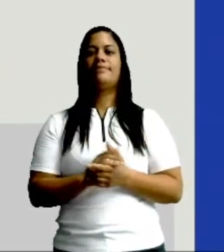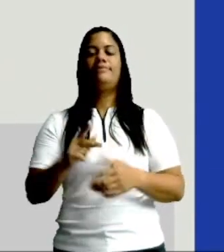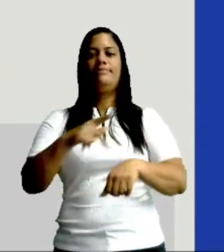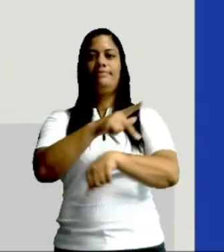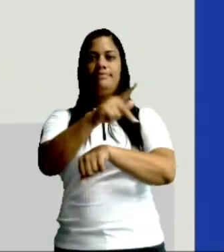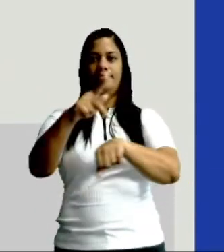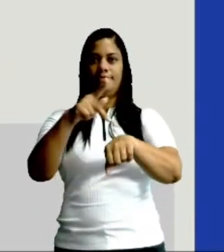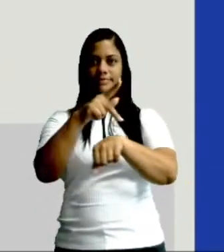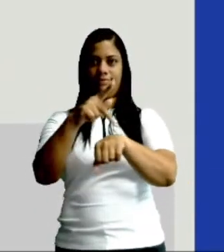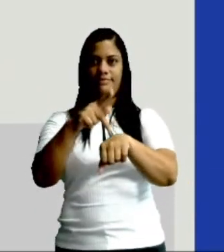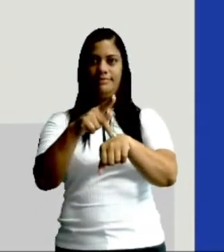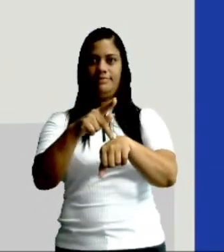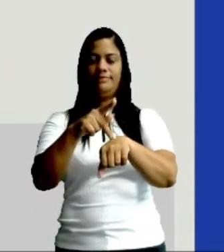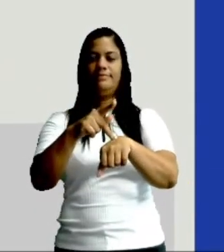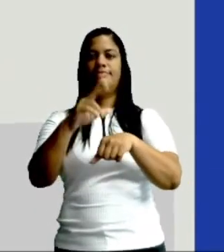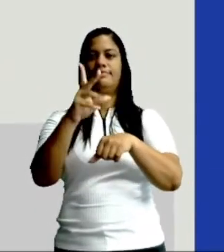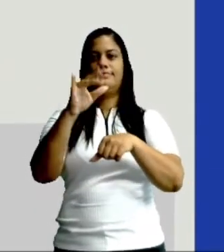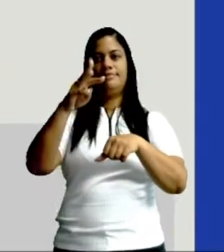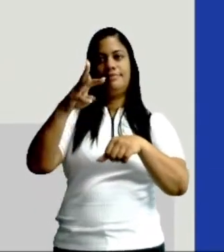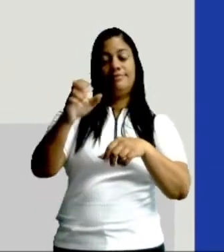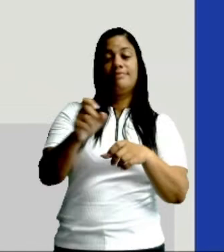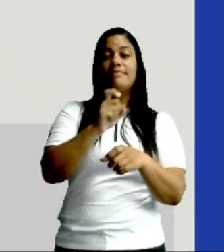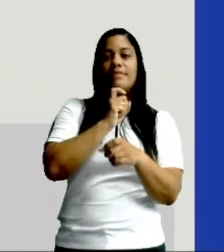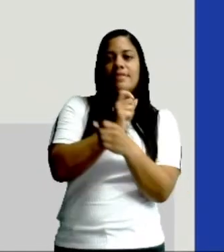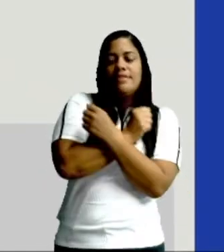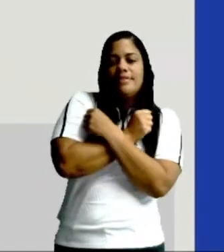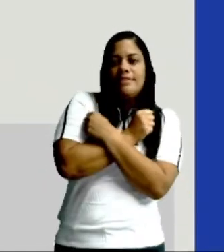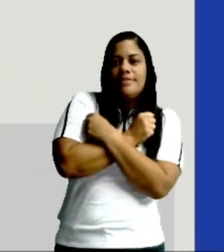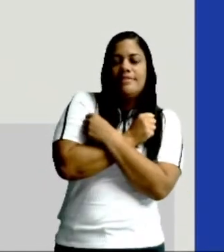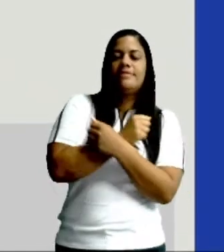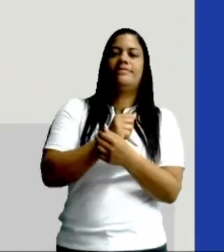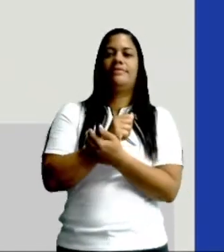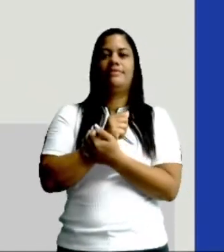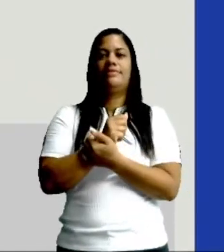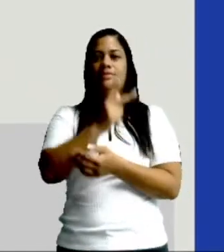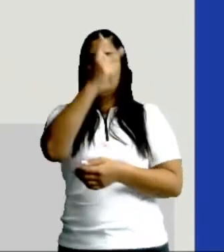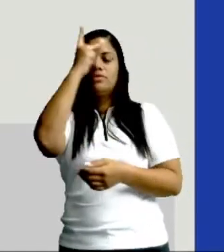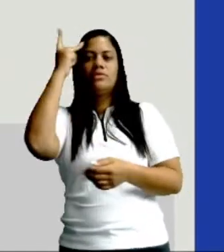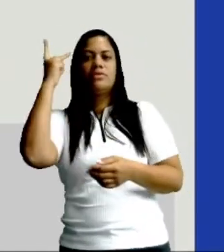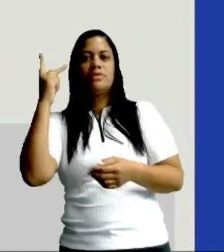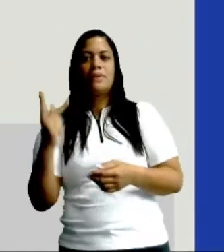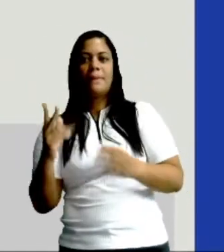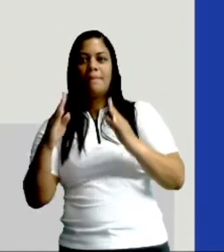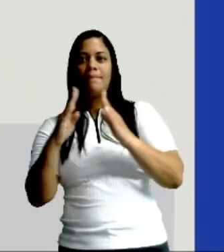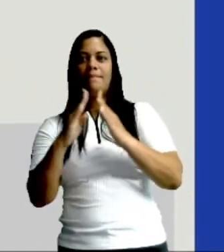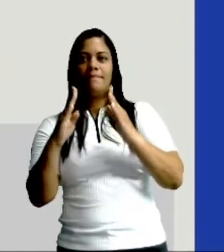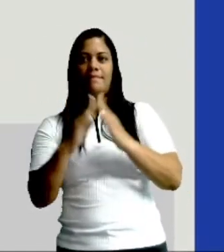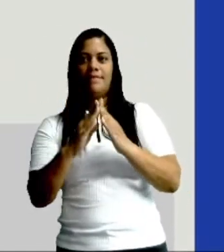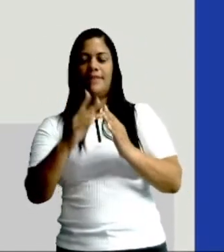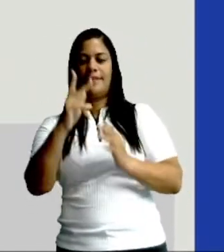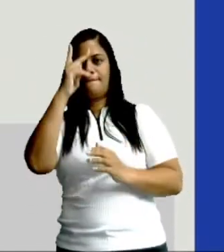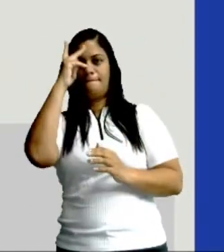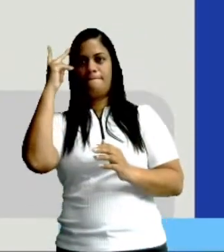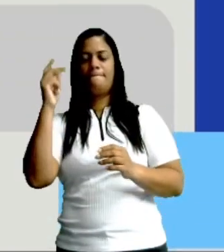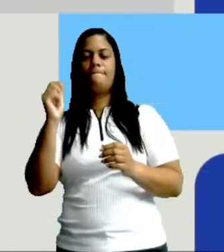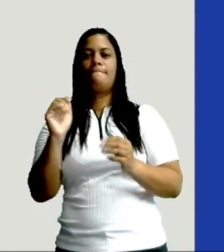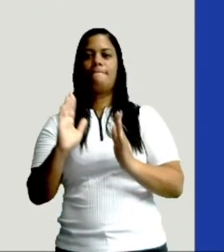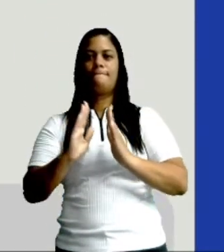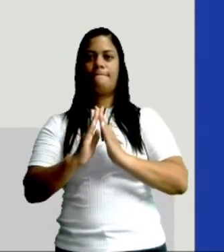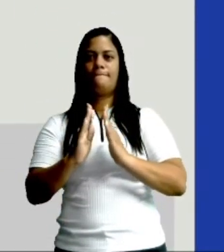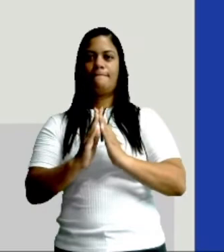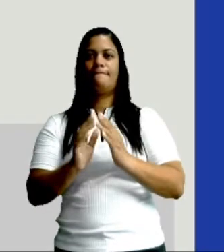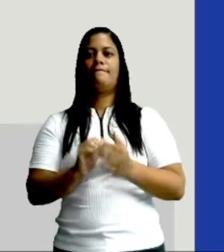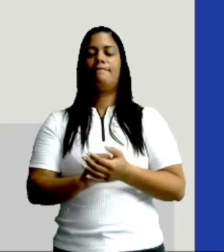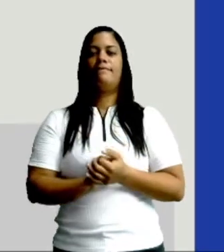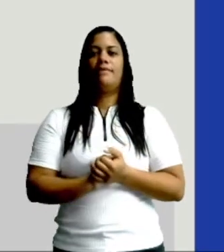países de clima muito frio, tem dias que a neve não permite que a pessoa saia de casa, né? Então, elas ficam dentro de casa.